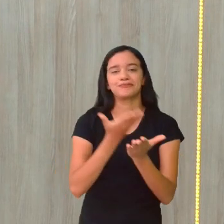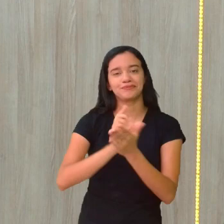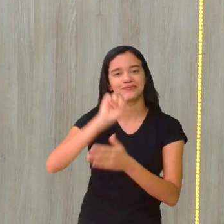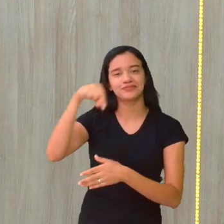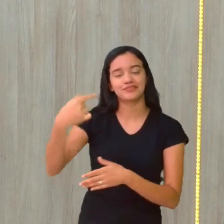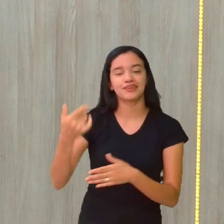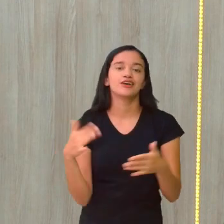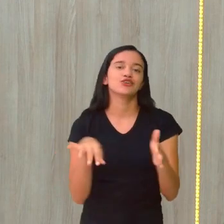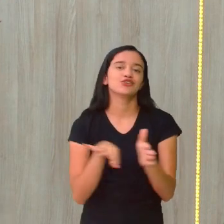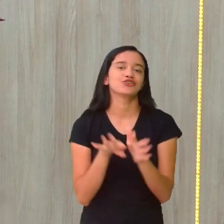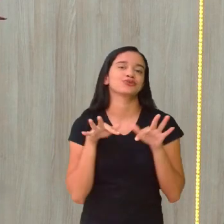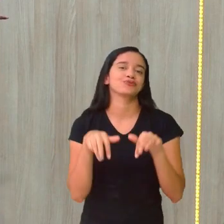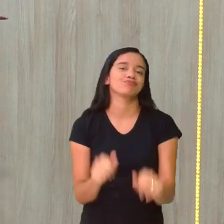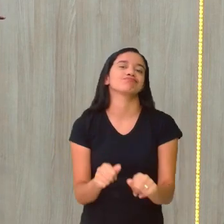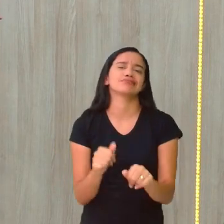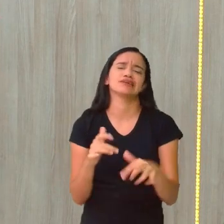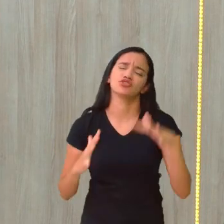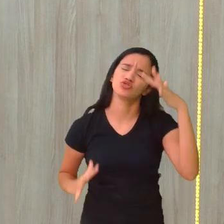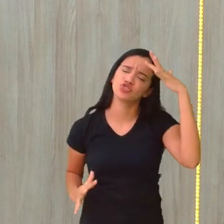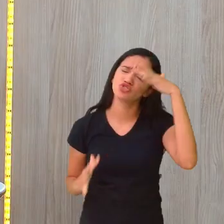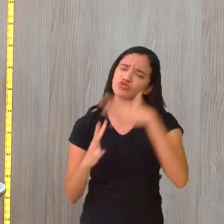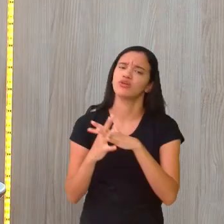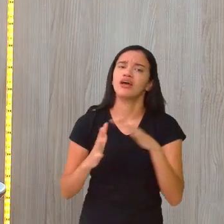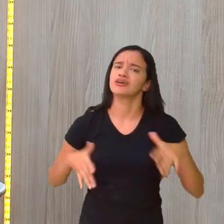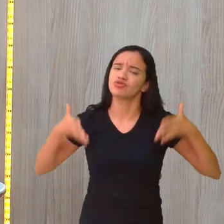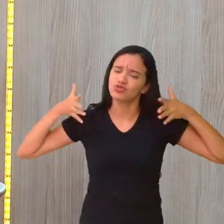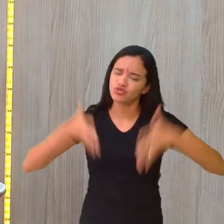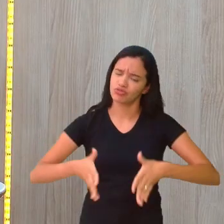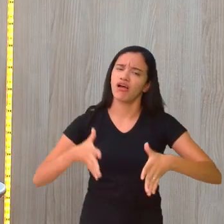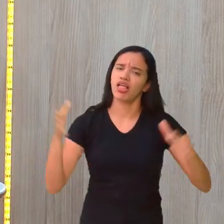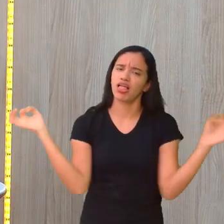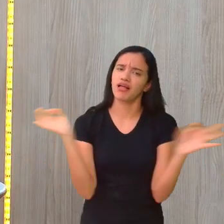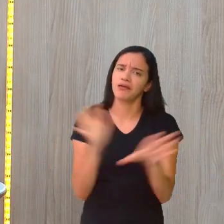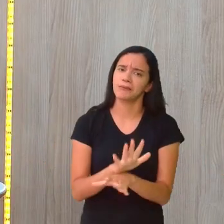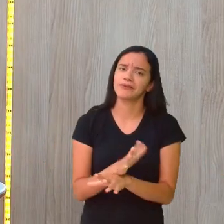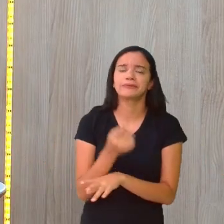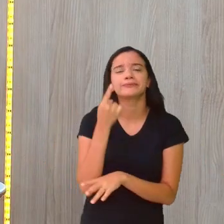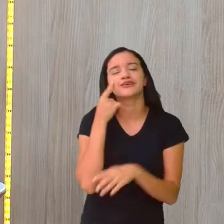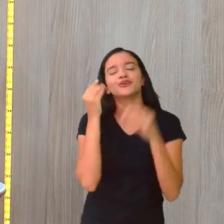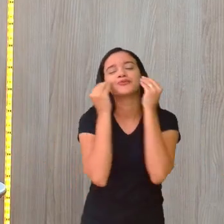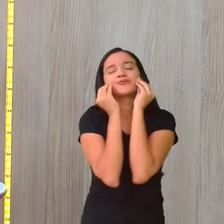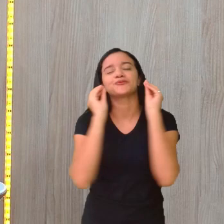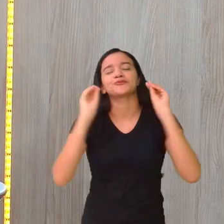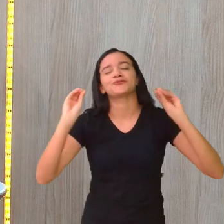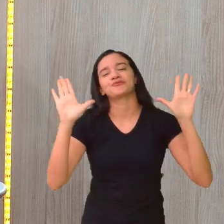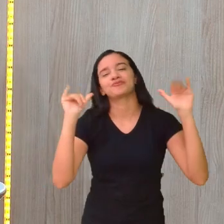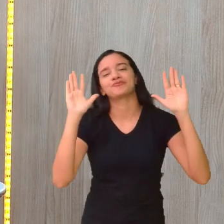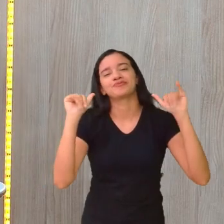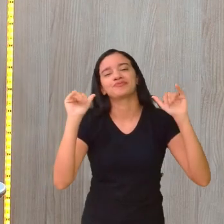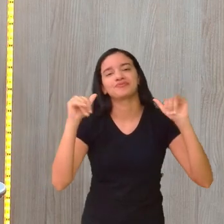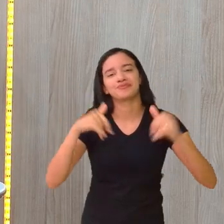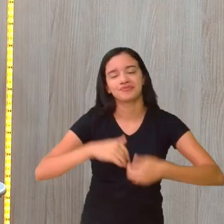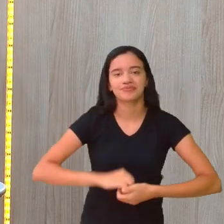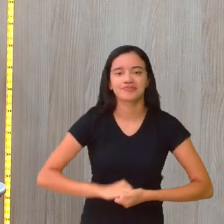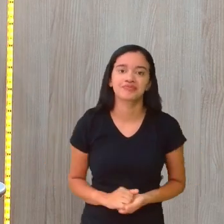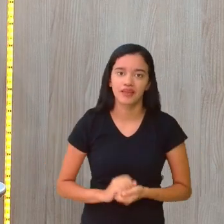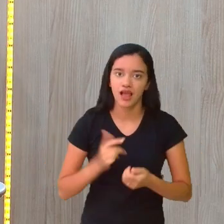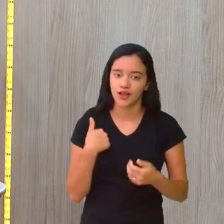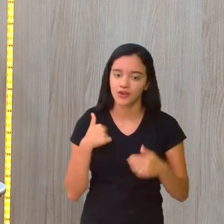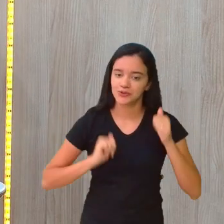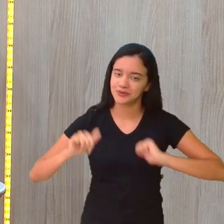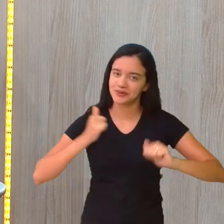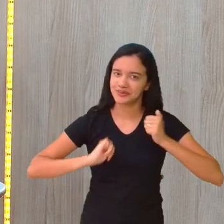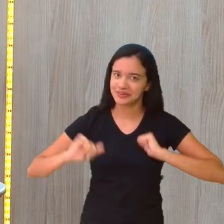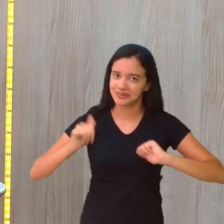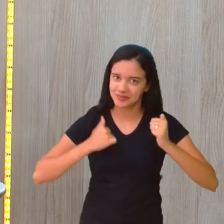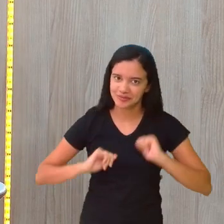porque estamos chegando ao final. Ai, que chato, já acabou, professor. Gente, ó, Beijo grande pra vocês. Até a próxima aula. Estou ansiosa